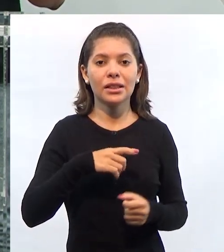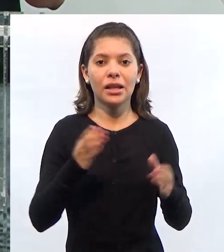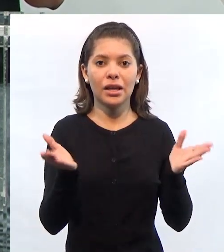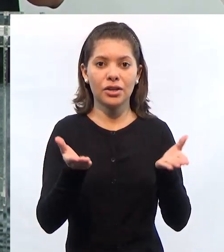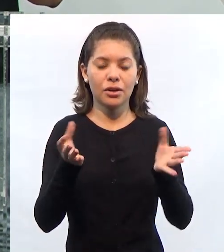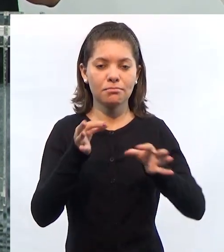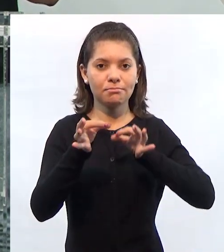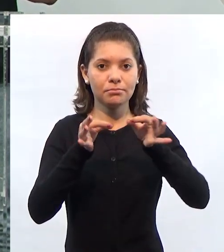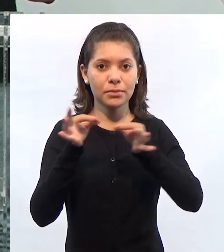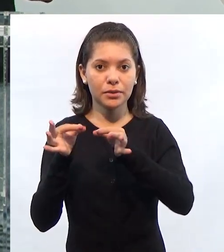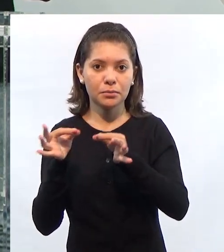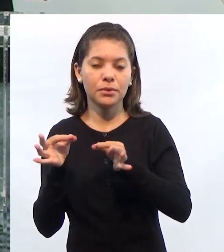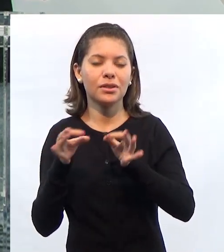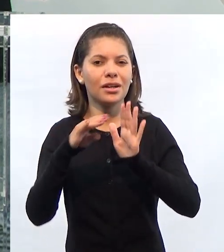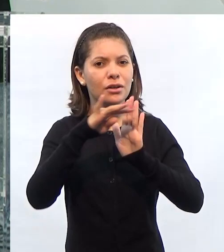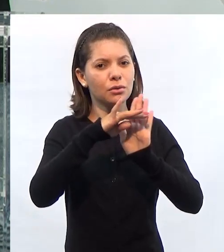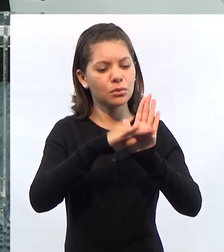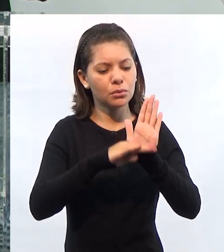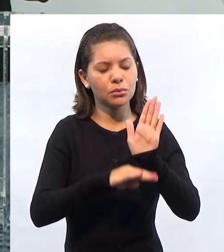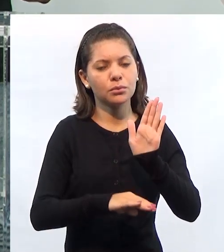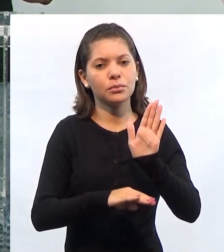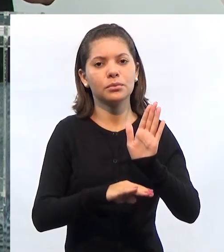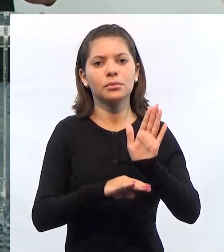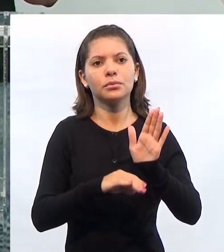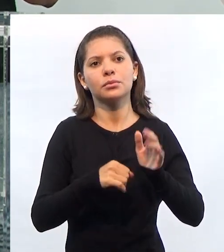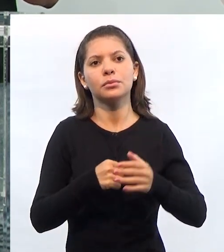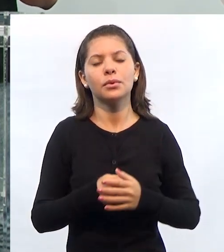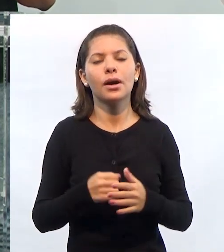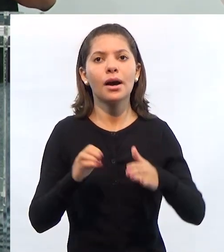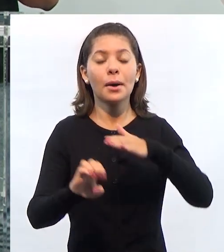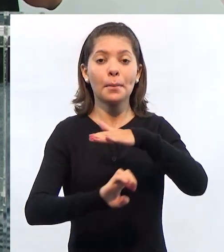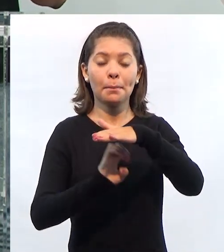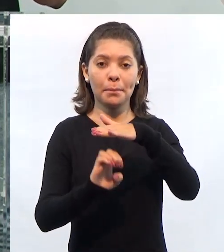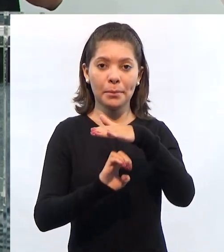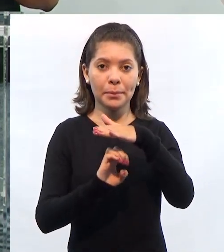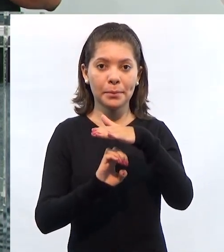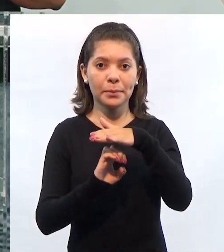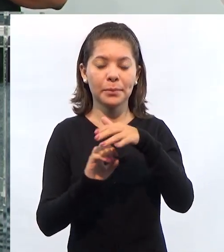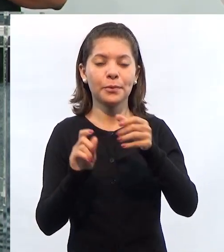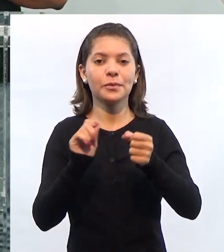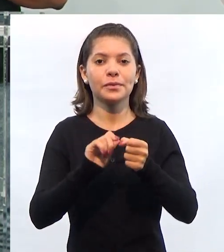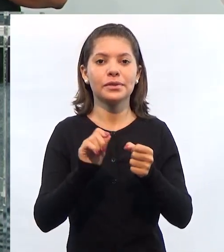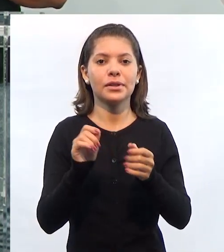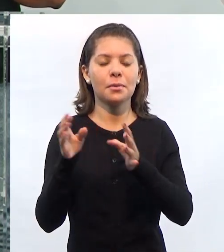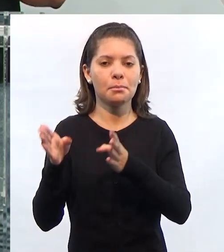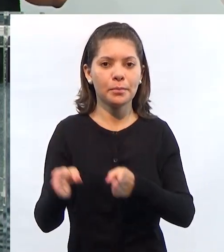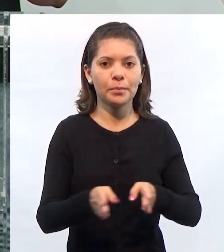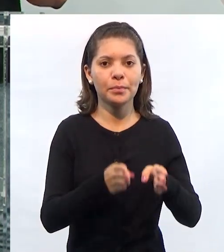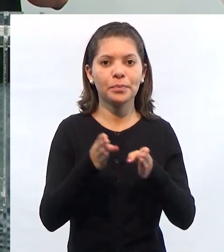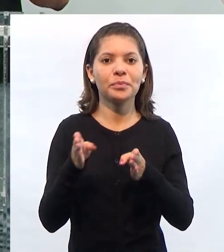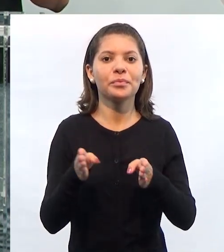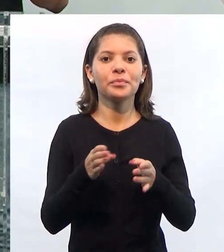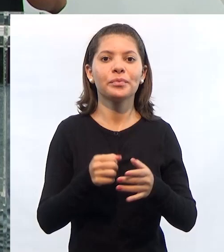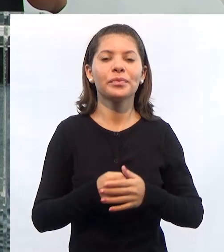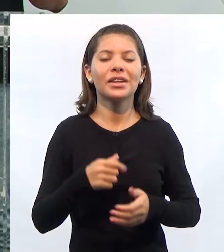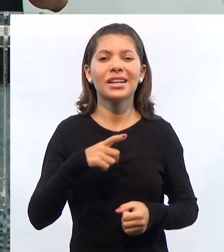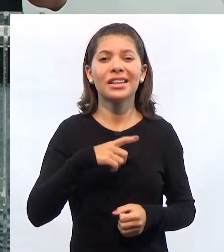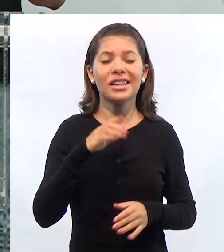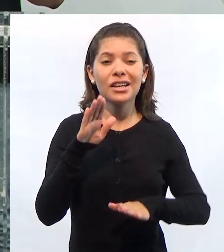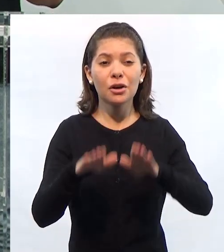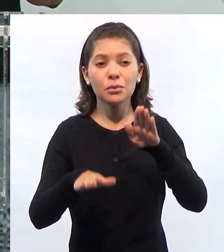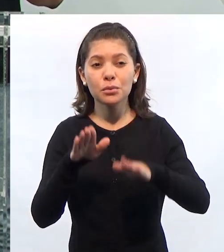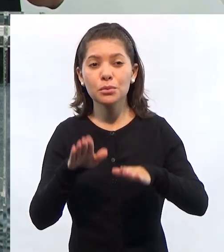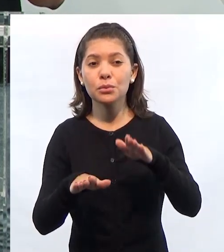um planejamento das ordens que ela vai receber. E a empresa que vai realizar a produção, ela tem